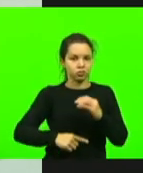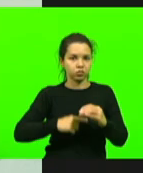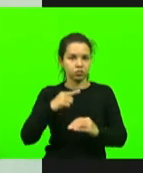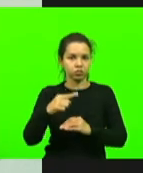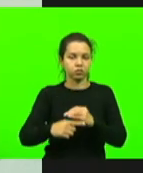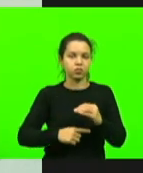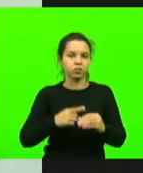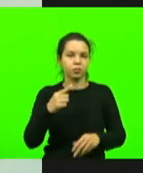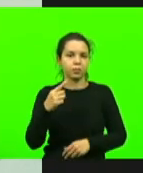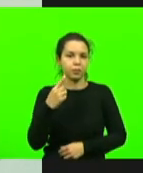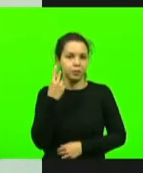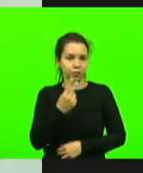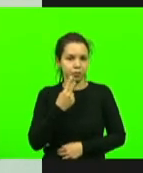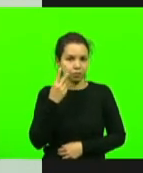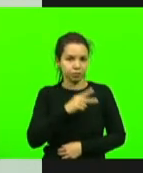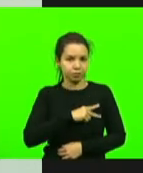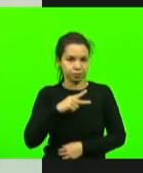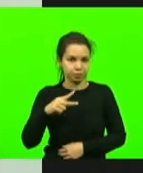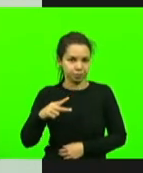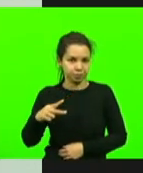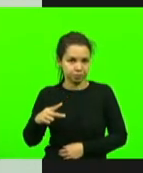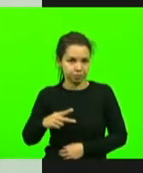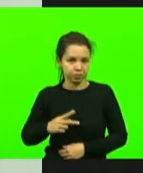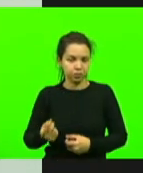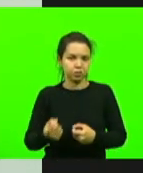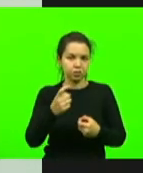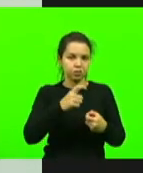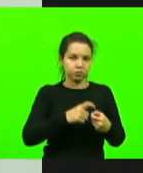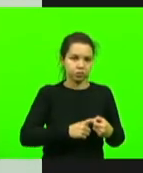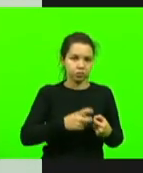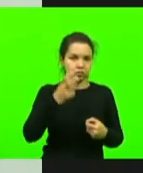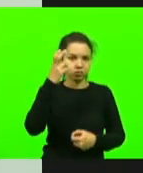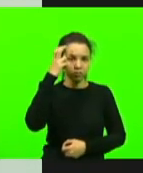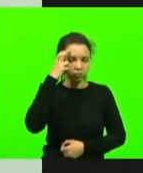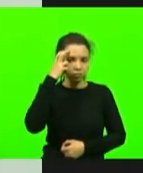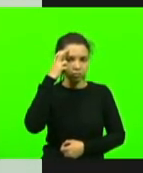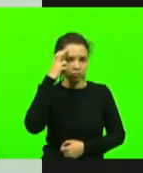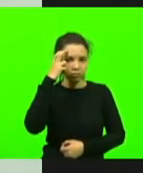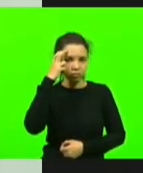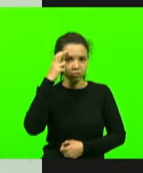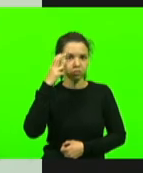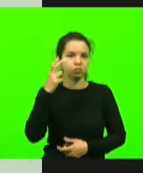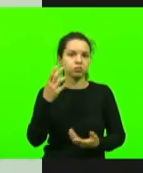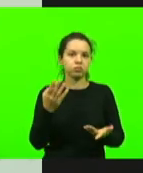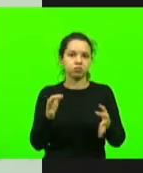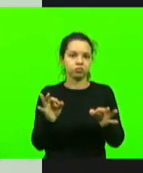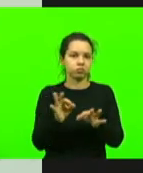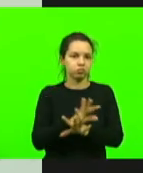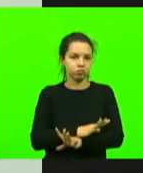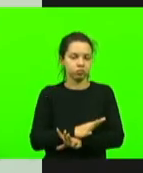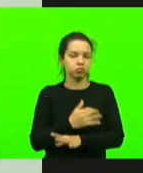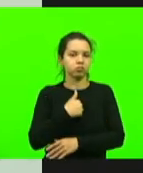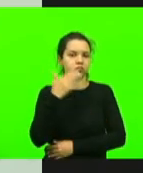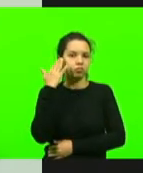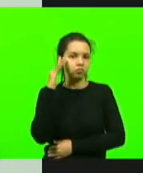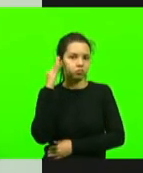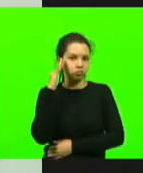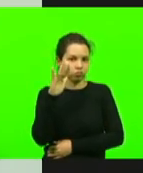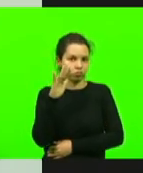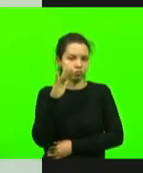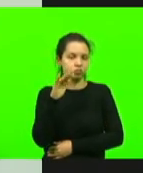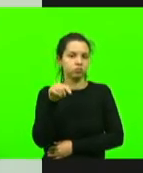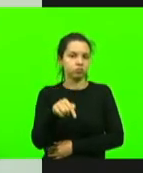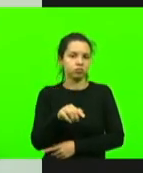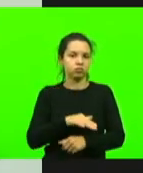as políticas públicas na retomada da cultura de para mim essa é o fechamento da minha compreensão dialética aqui